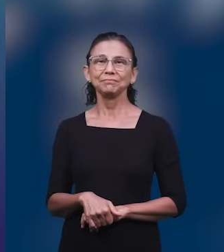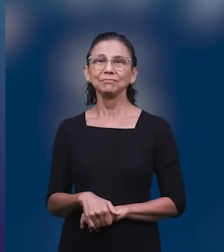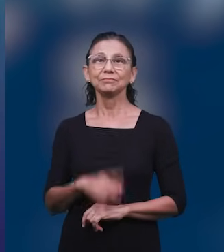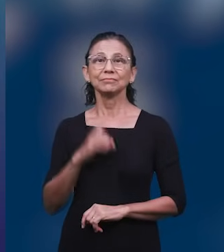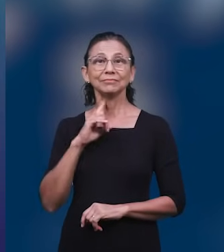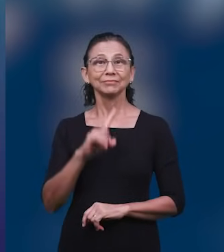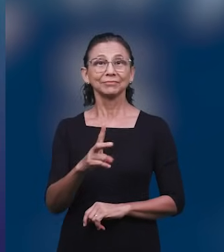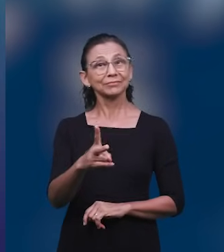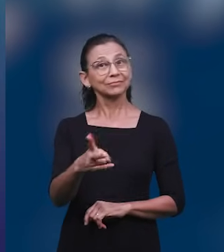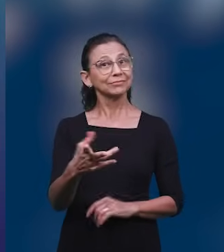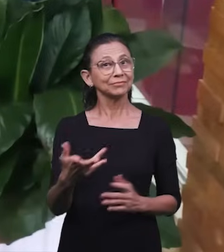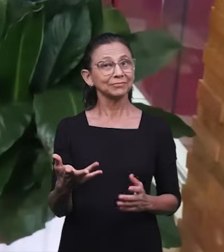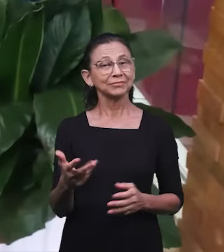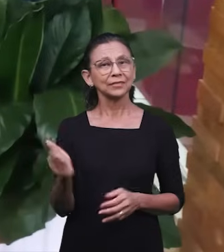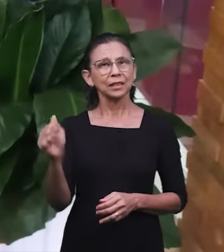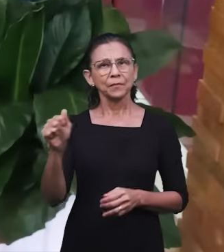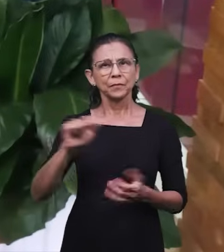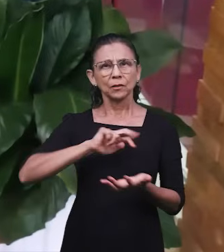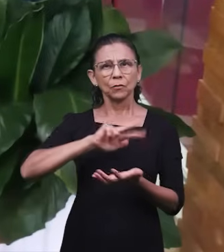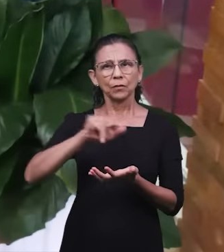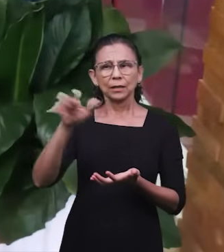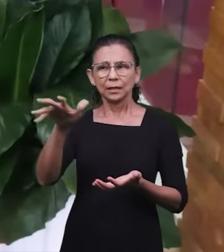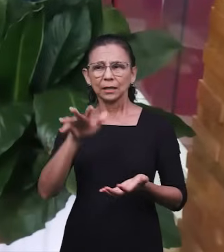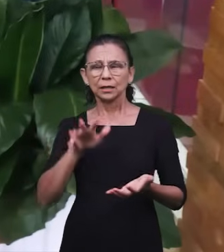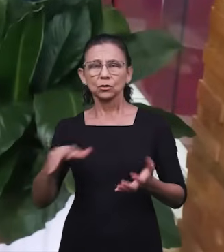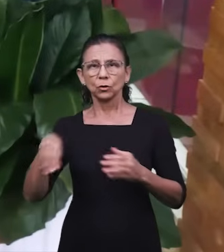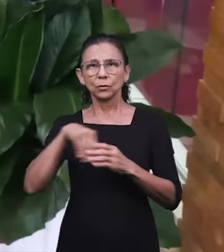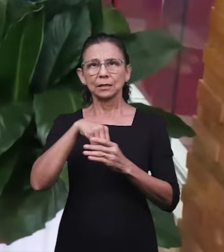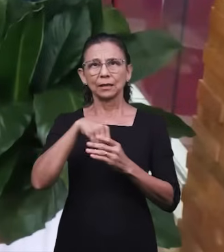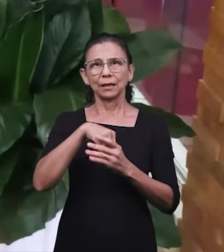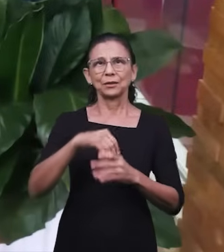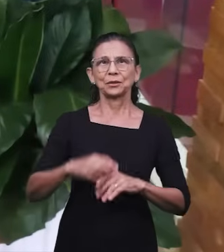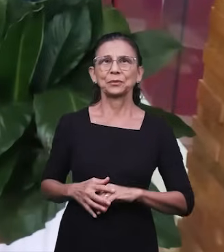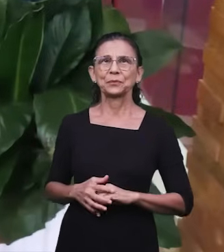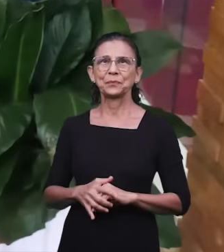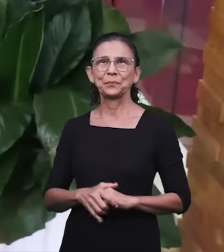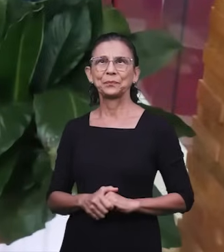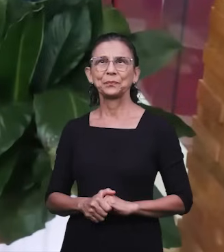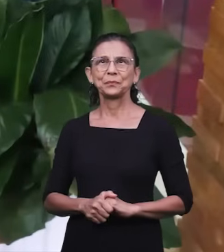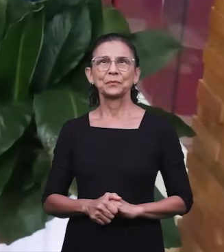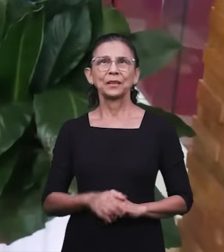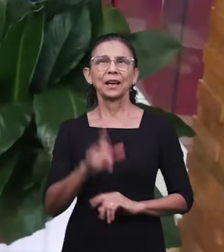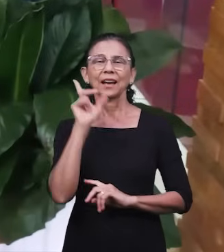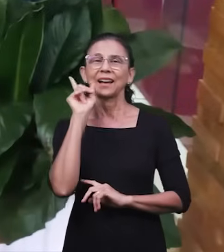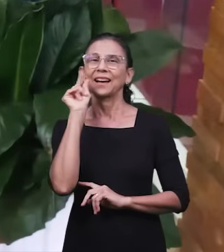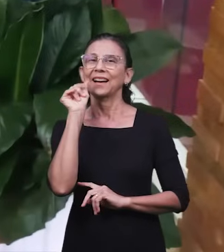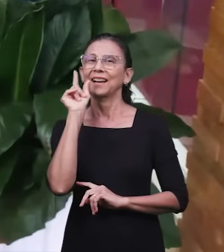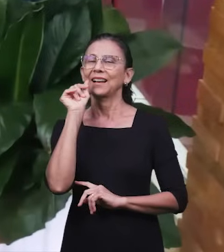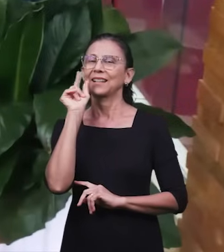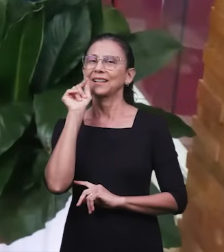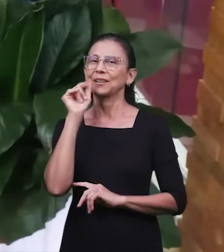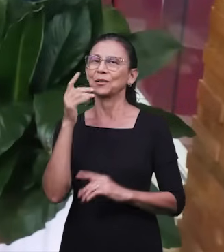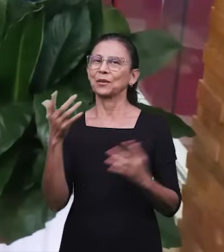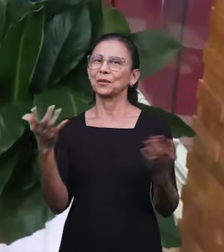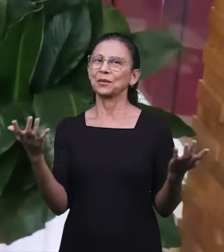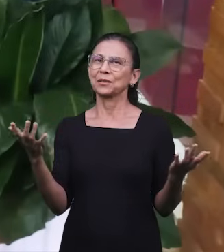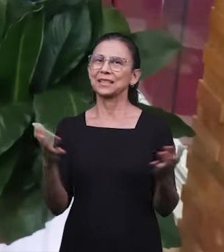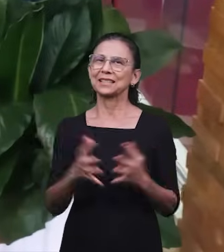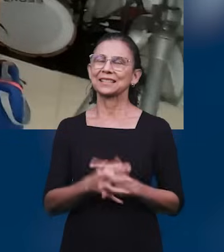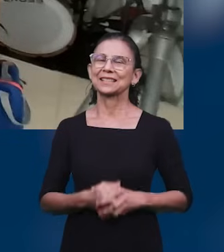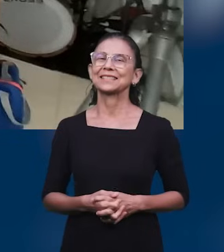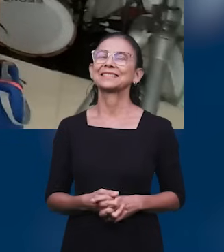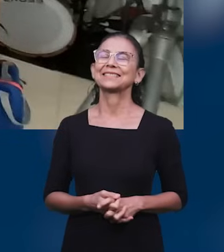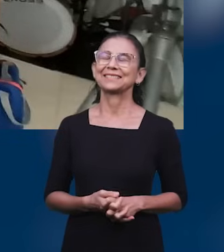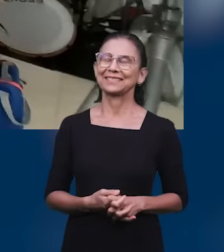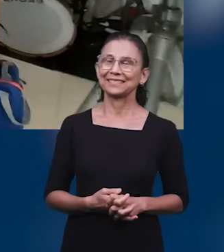Extrema, Minas Gerais. Evangelização com os queridos irmãos de Jacarecica, Alagoas. Um abraço aos irmãos aí de